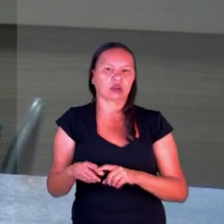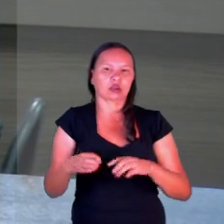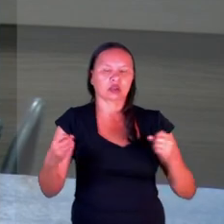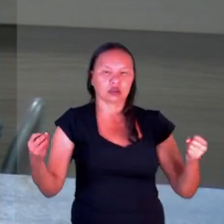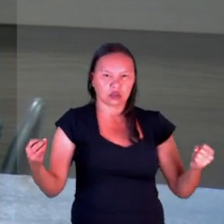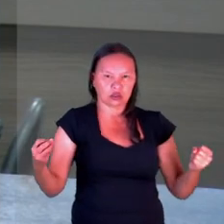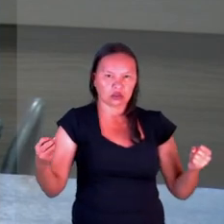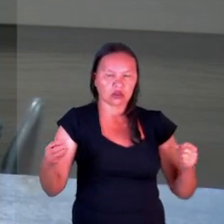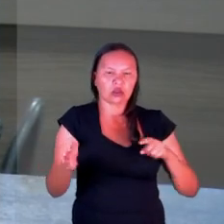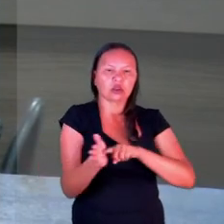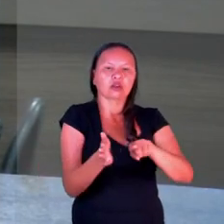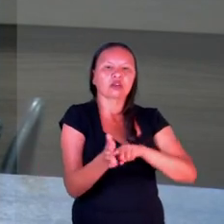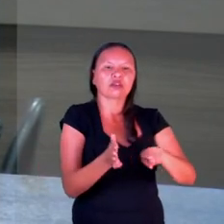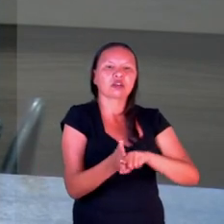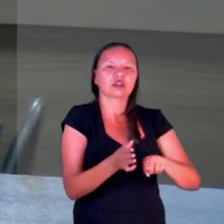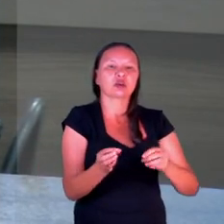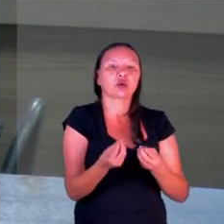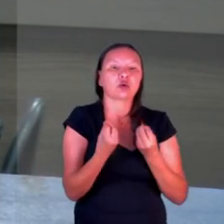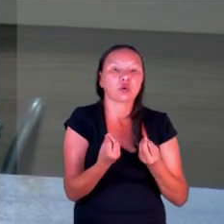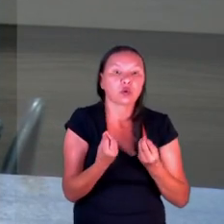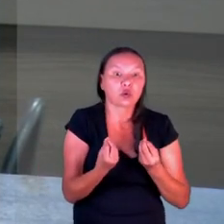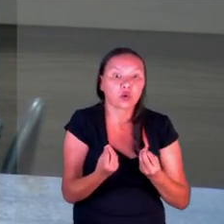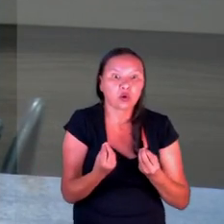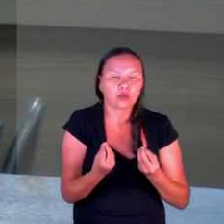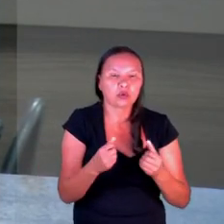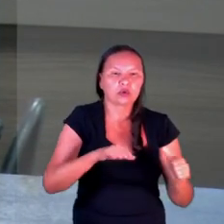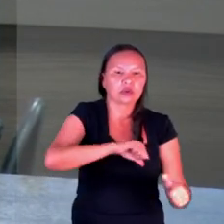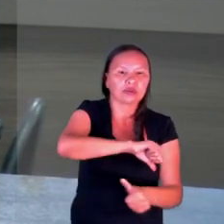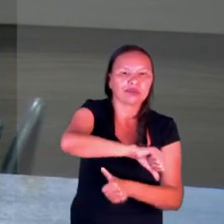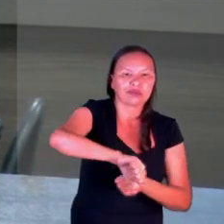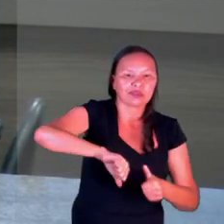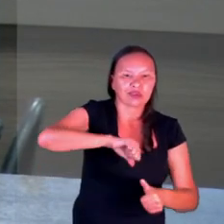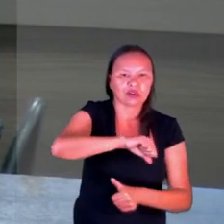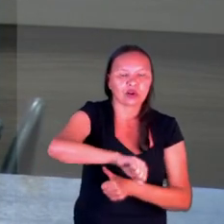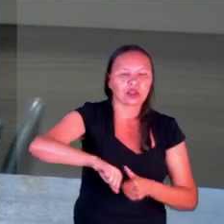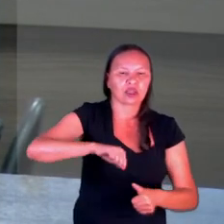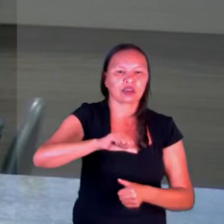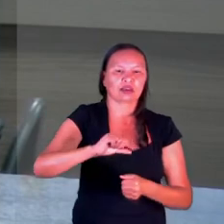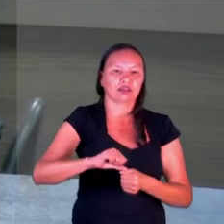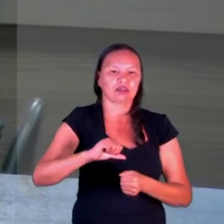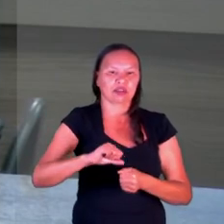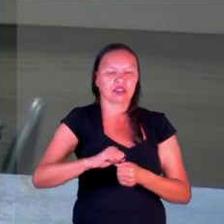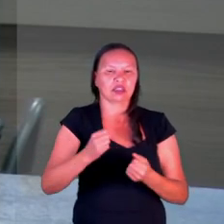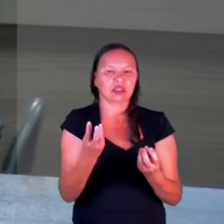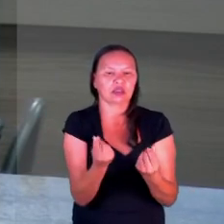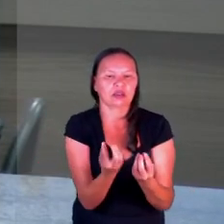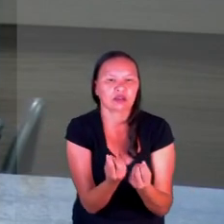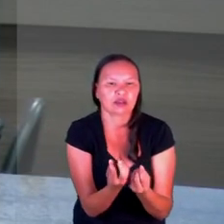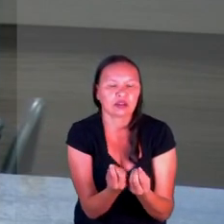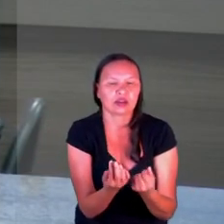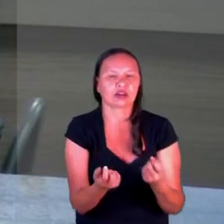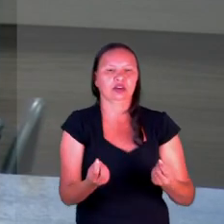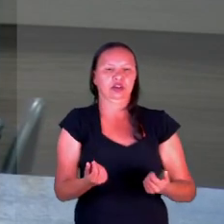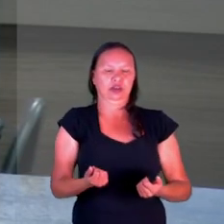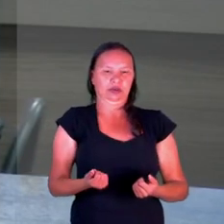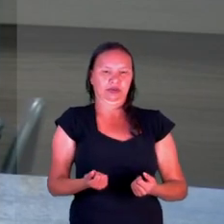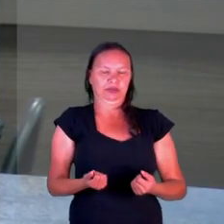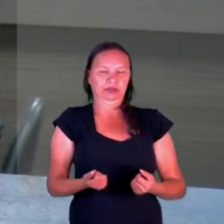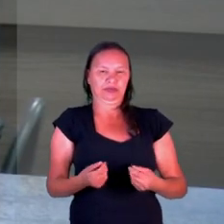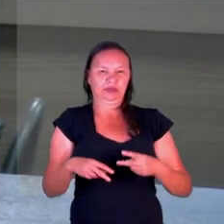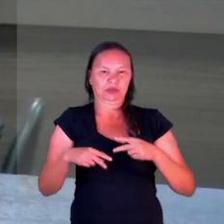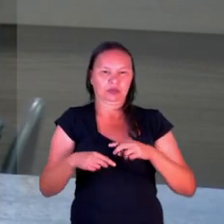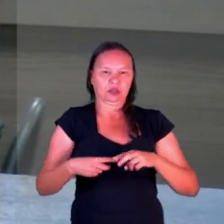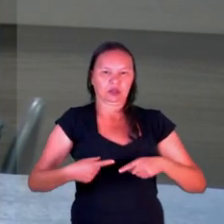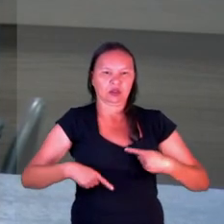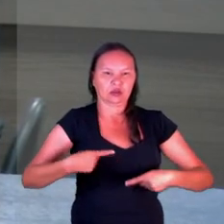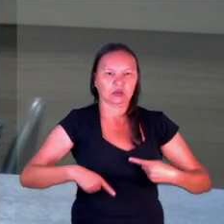eu queria fazer essa pergunta como a gente reverter isso na prática para a gente ter dinheiro para realmente ter políticas públicas